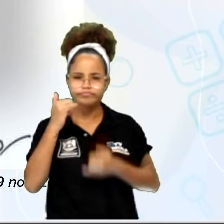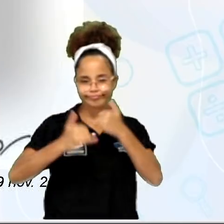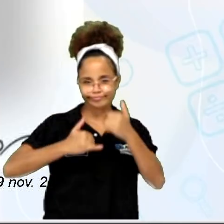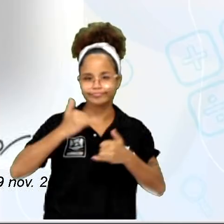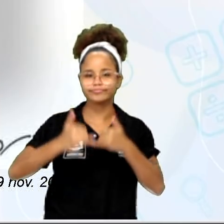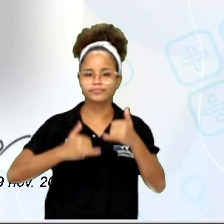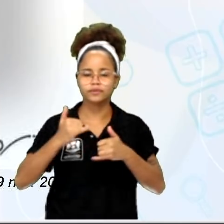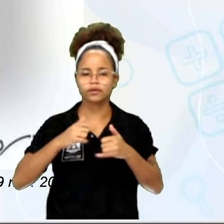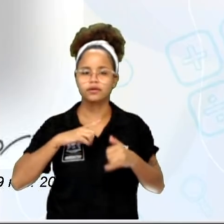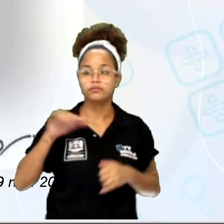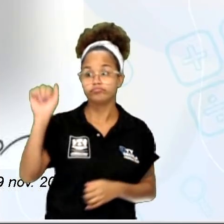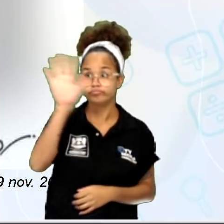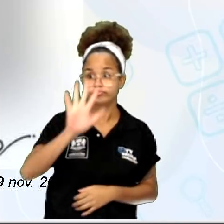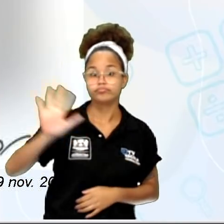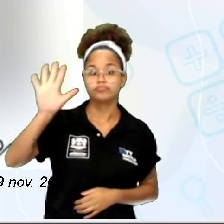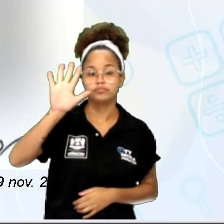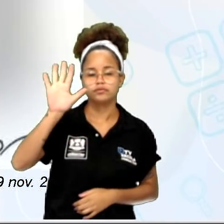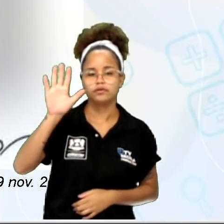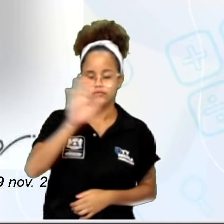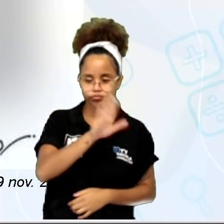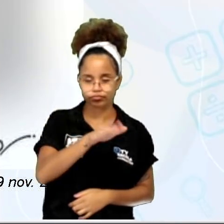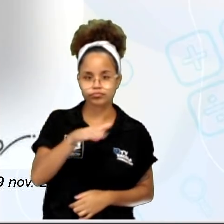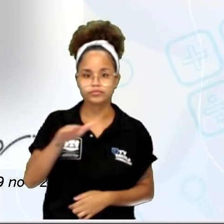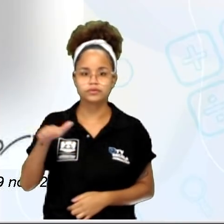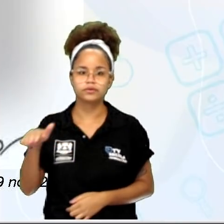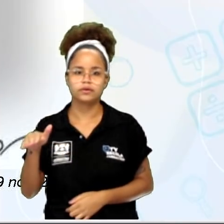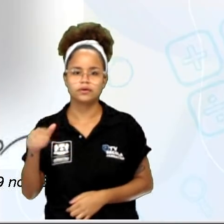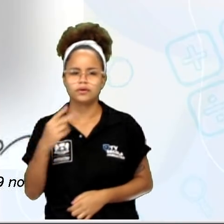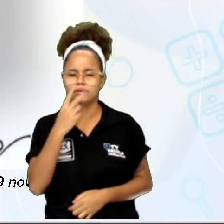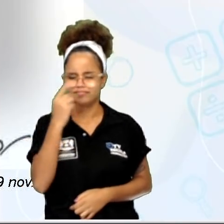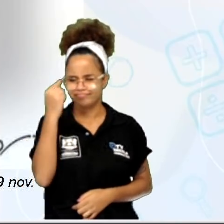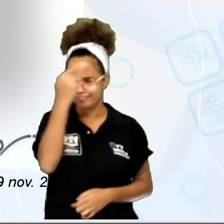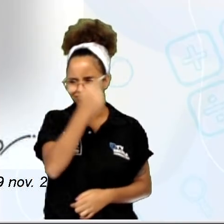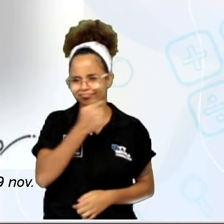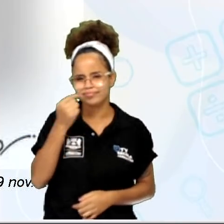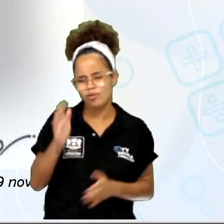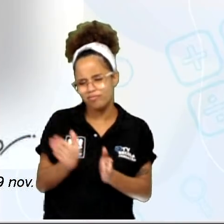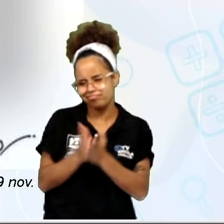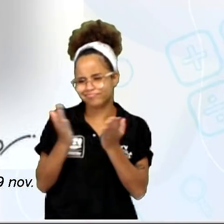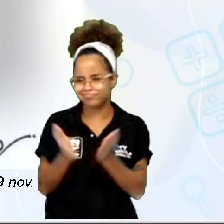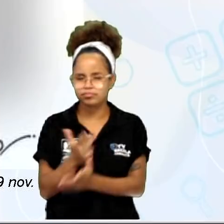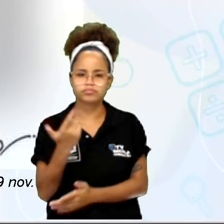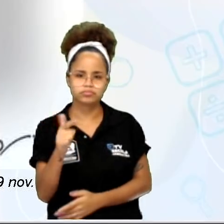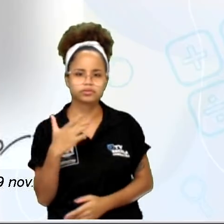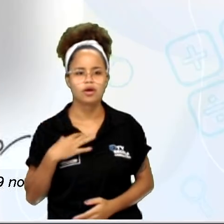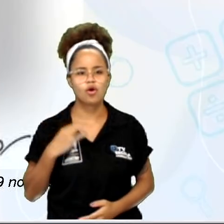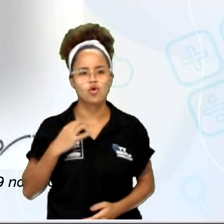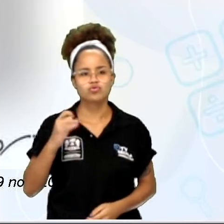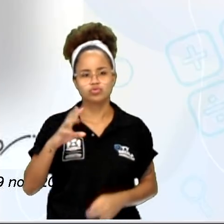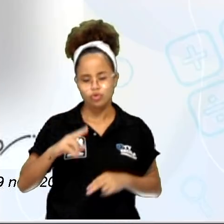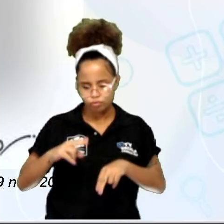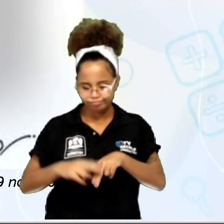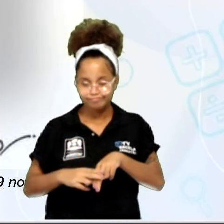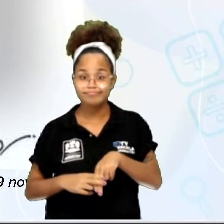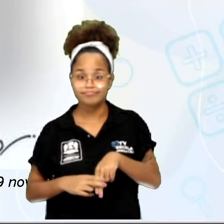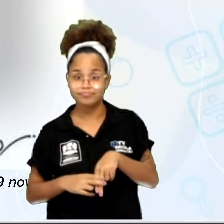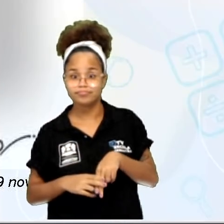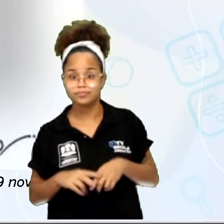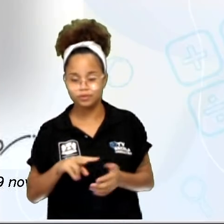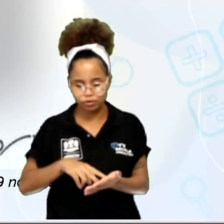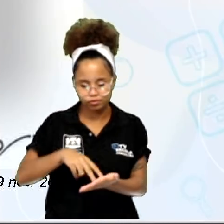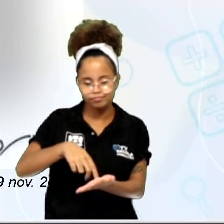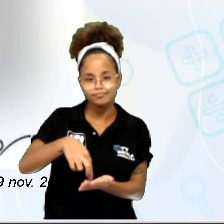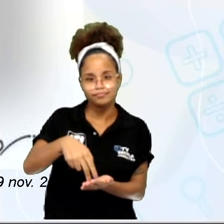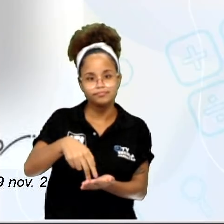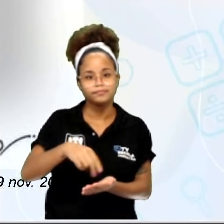de imagens que mostram as crianças com aparência pobre, né, mal vestidas, apenas com short, pés no chão, e um pouquinho para